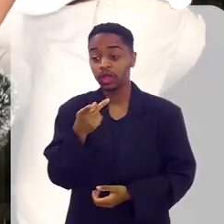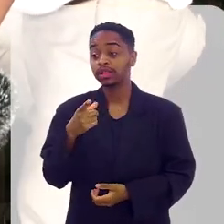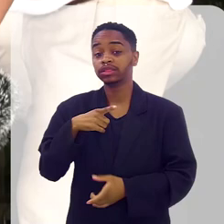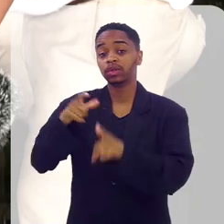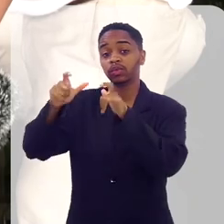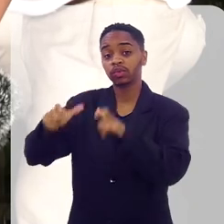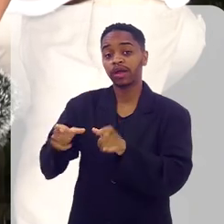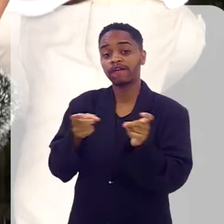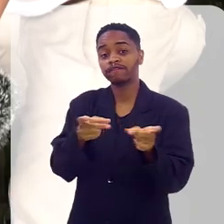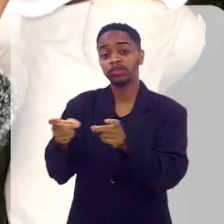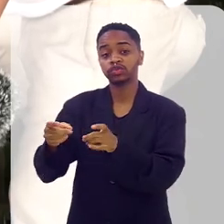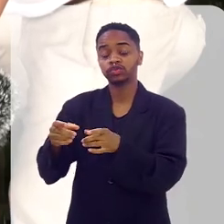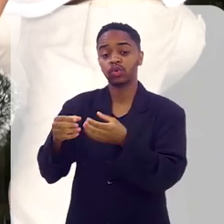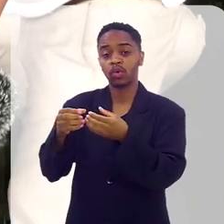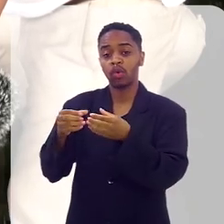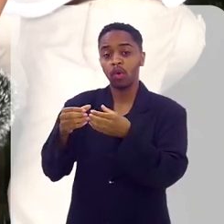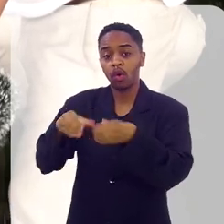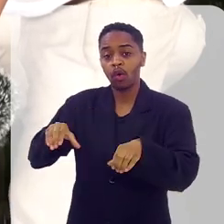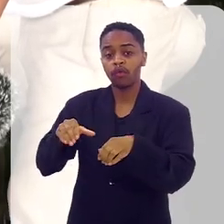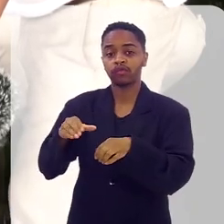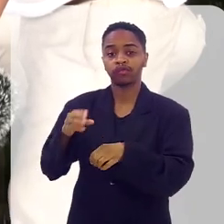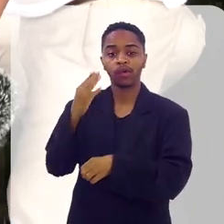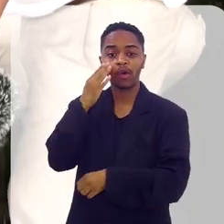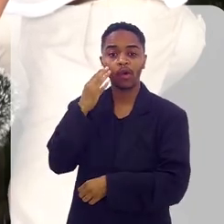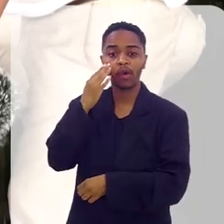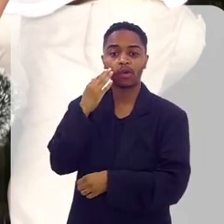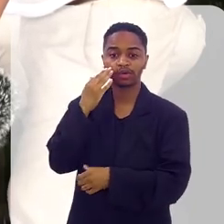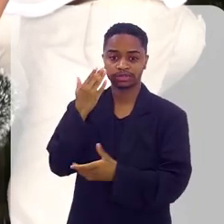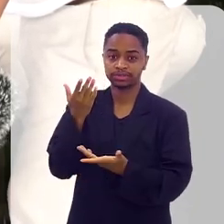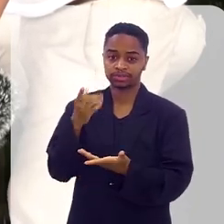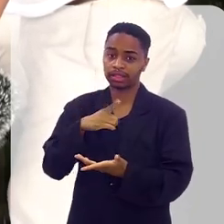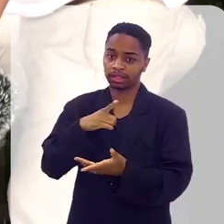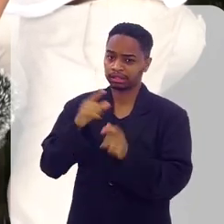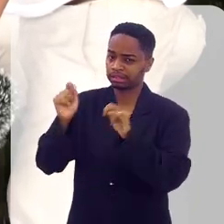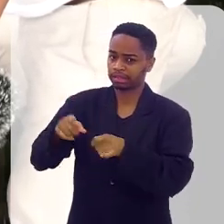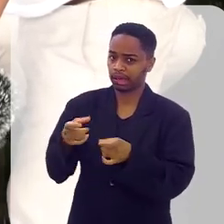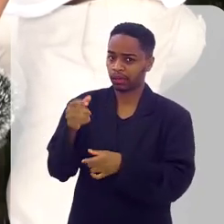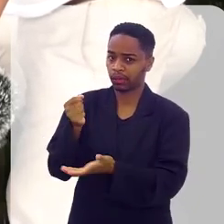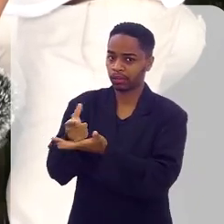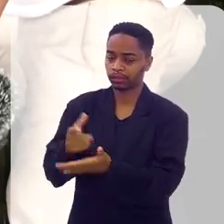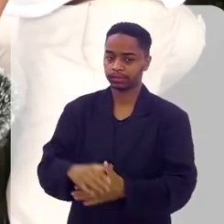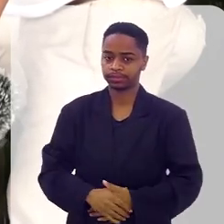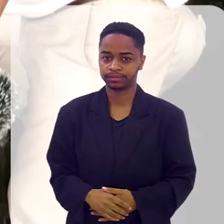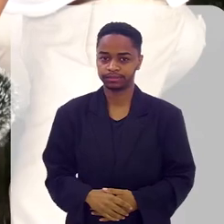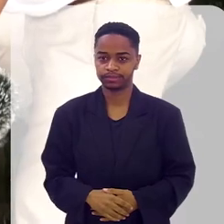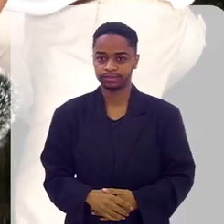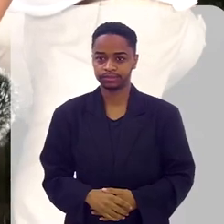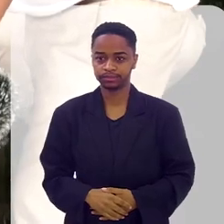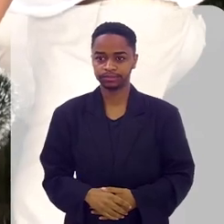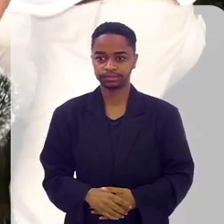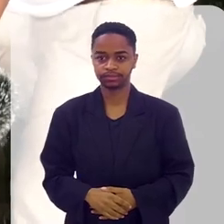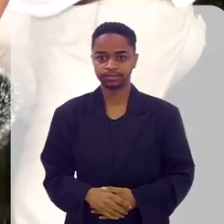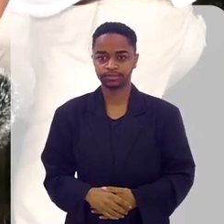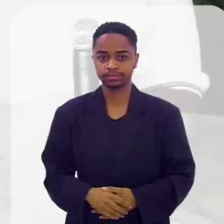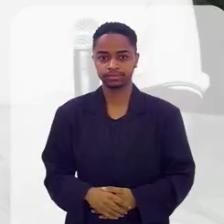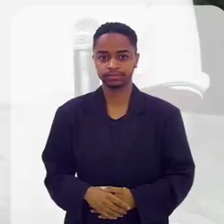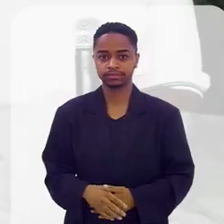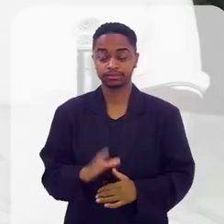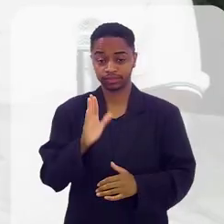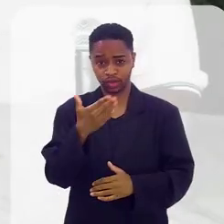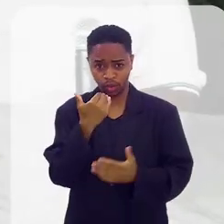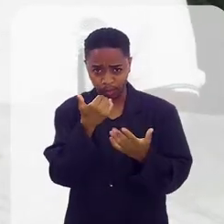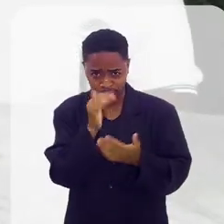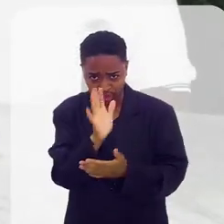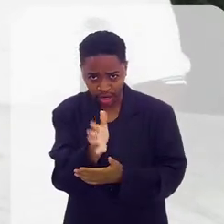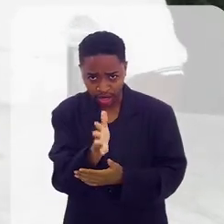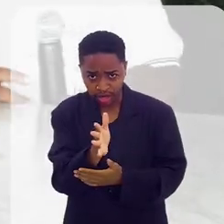ali que vende uns ovos cor-de-rosas, cozido. Não faz isso, filho. Você já comeu um ovo desse cozido?